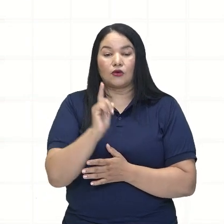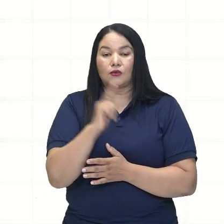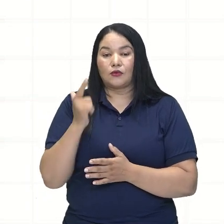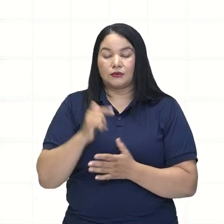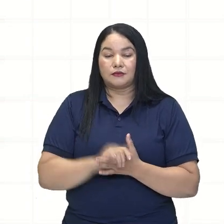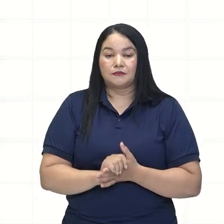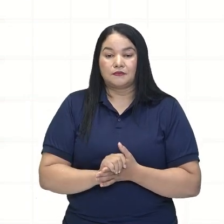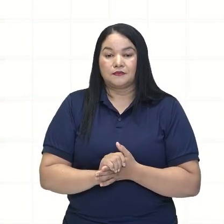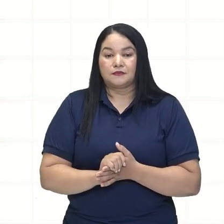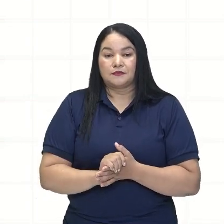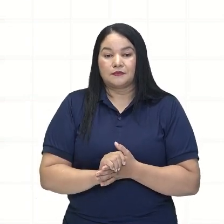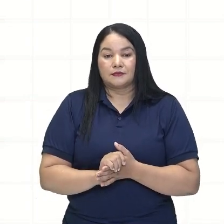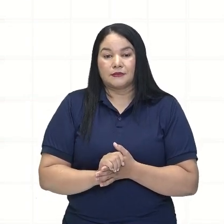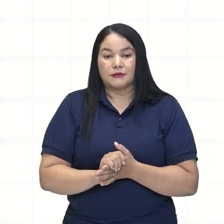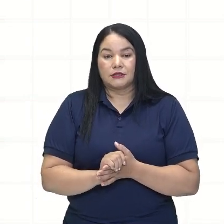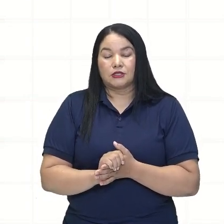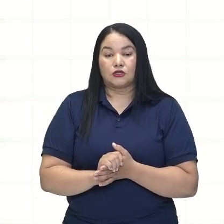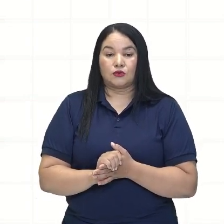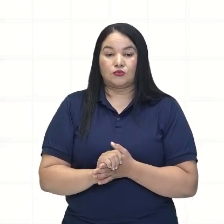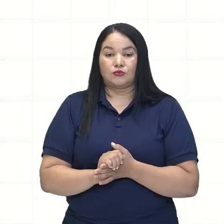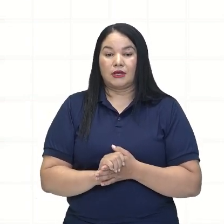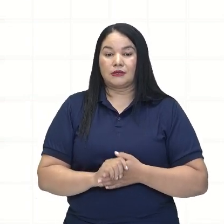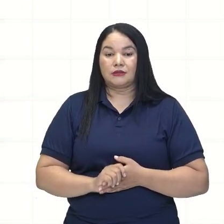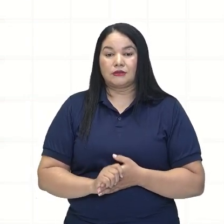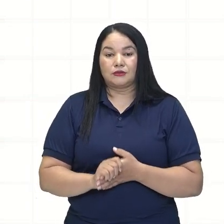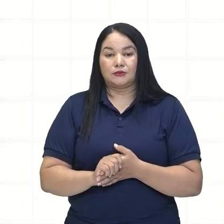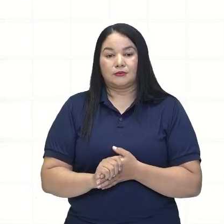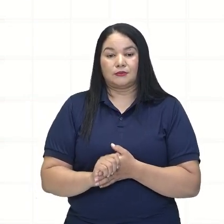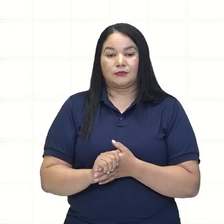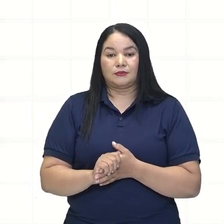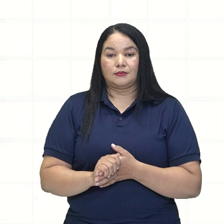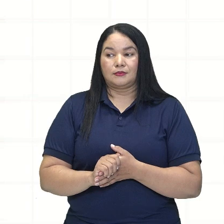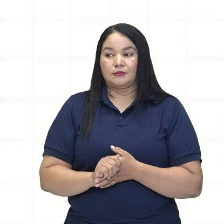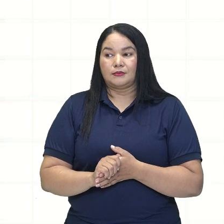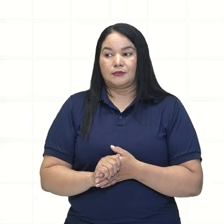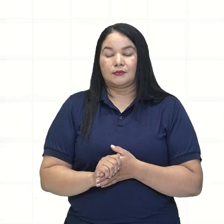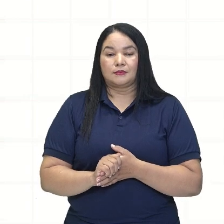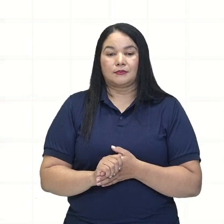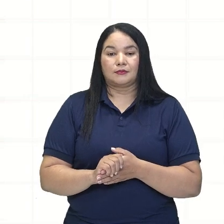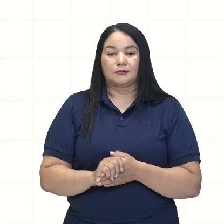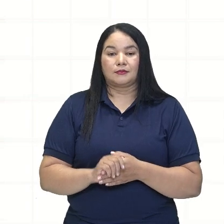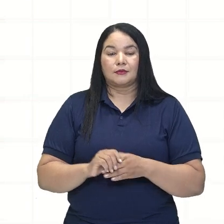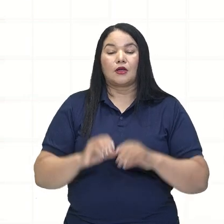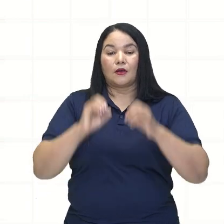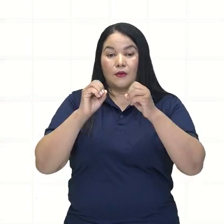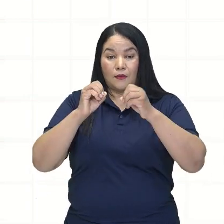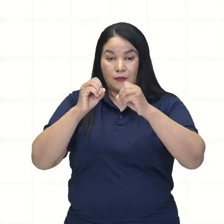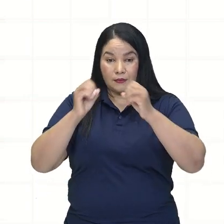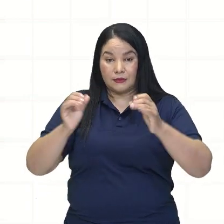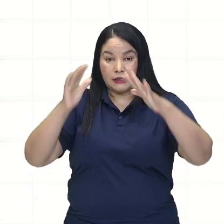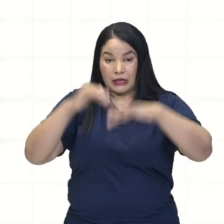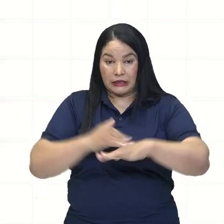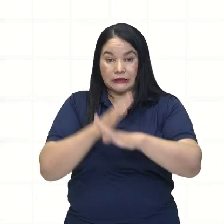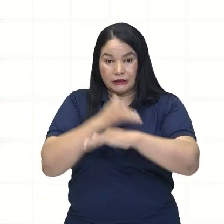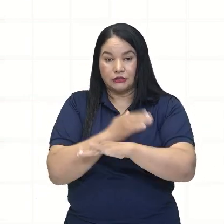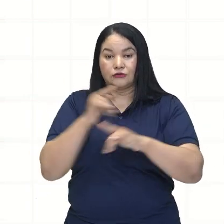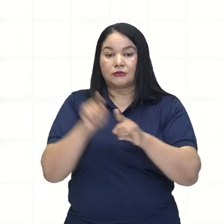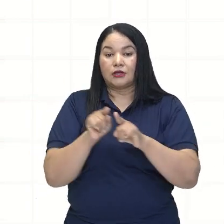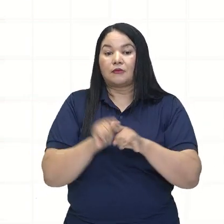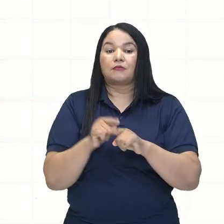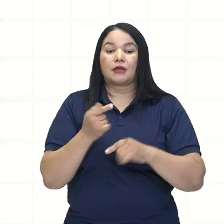as bacias do Atlântico. Aí as bacias do Atlântico, gente, que a gente vai observar aqui em verde, a gente